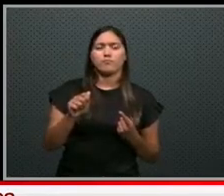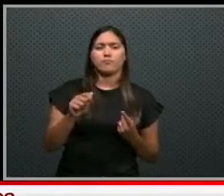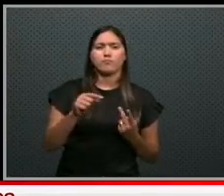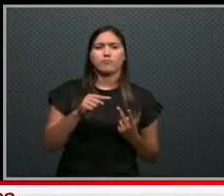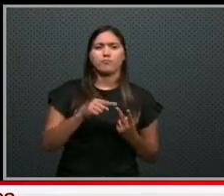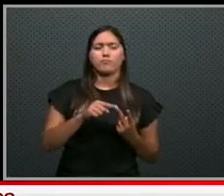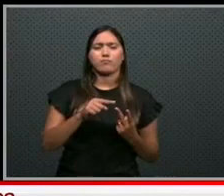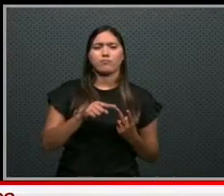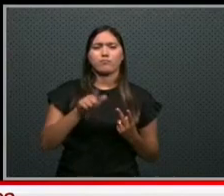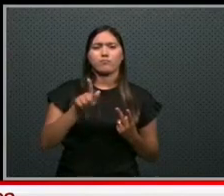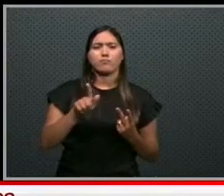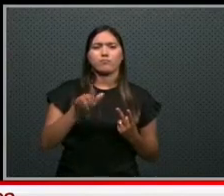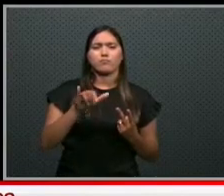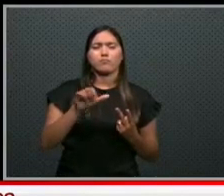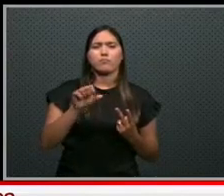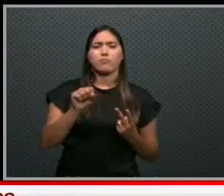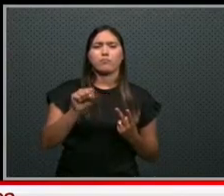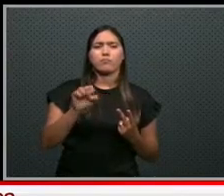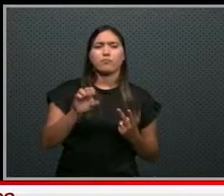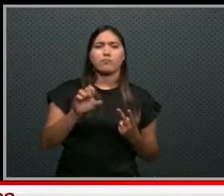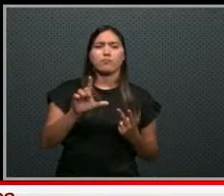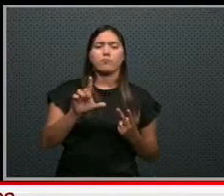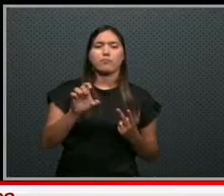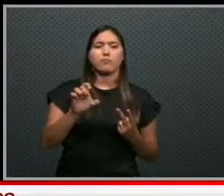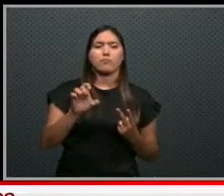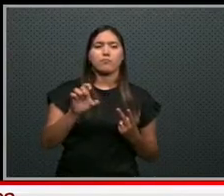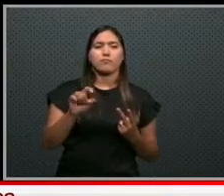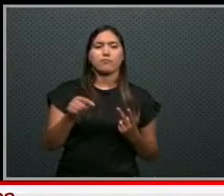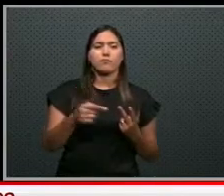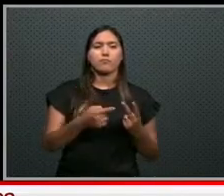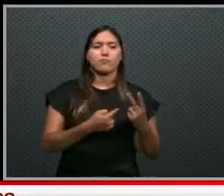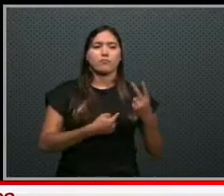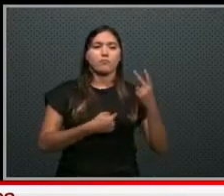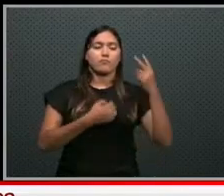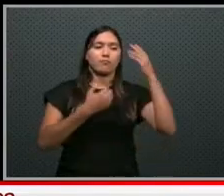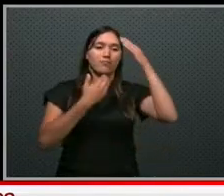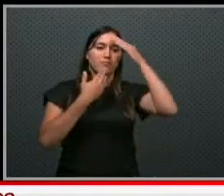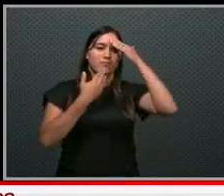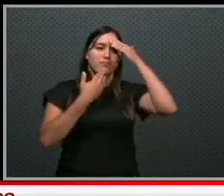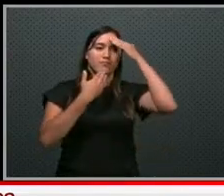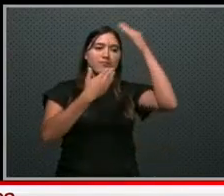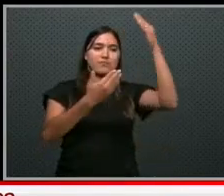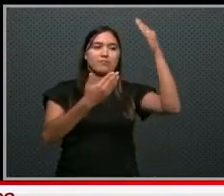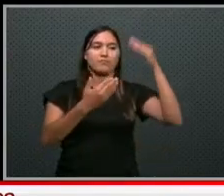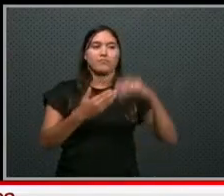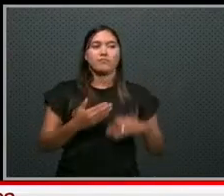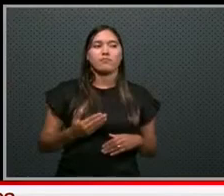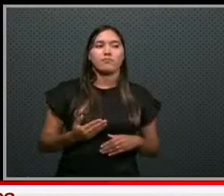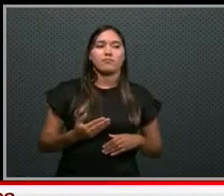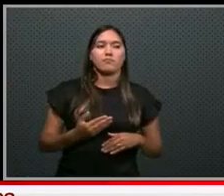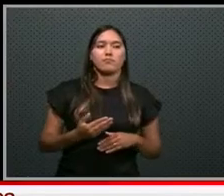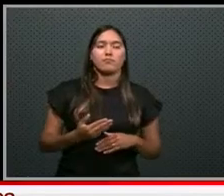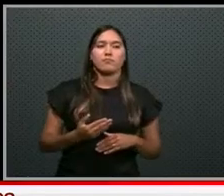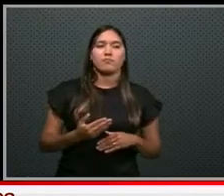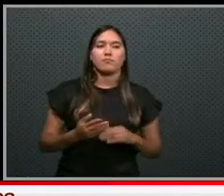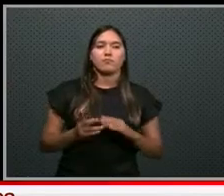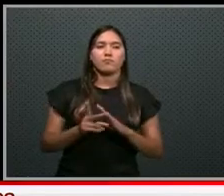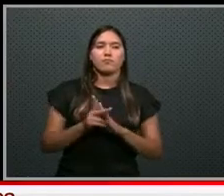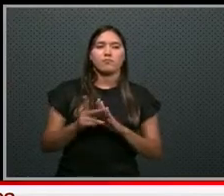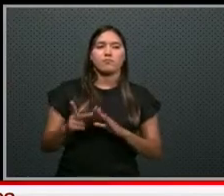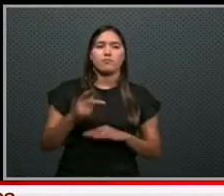senhora Gisele Trajano agradecemos também a presença do Senhor